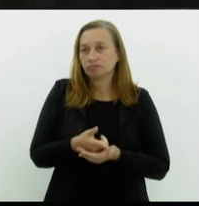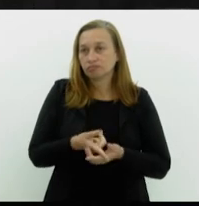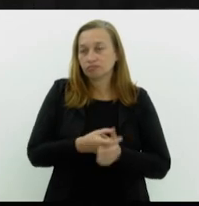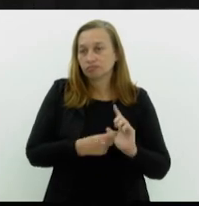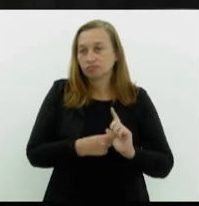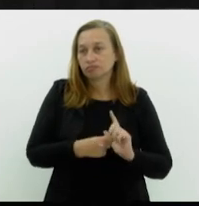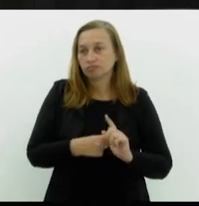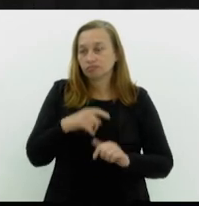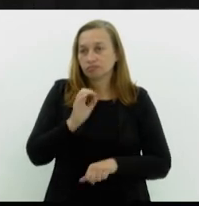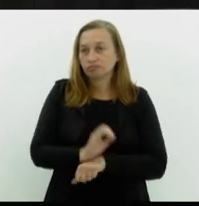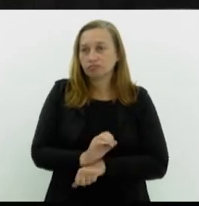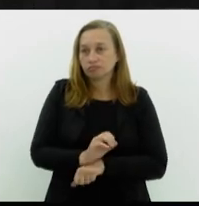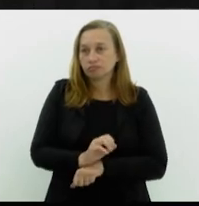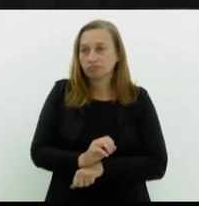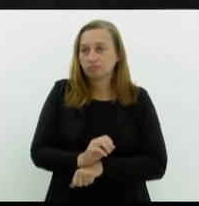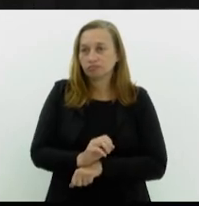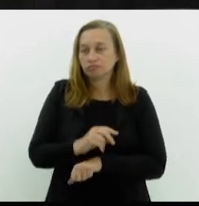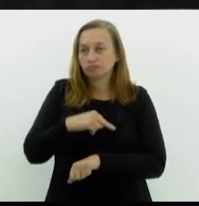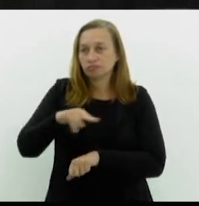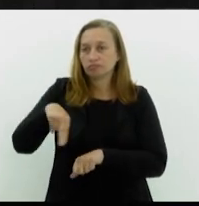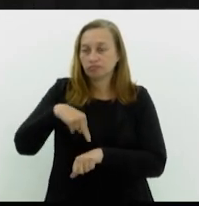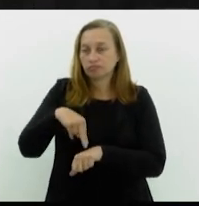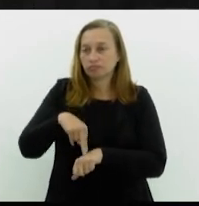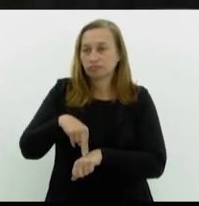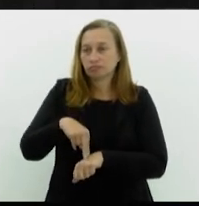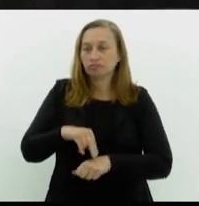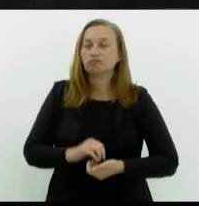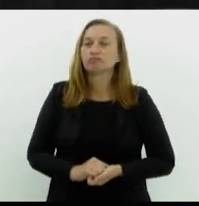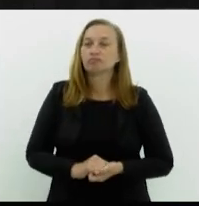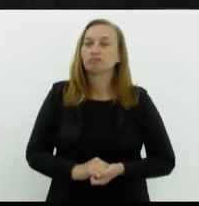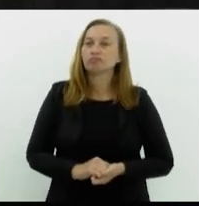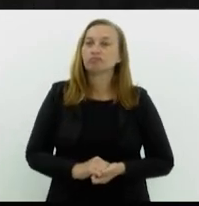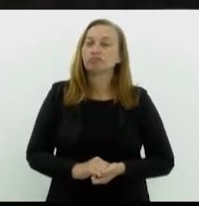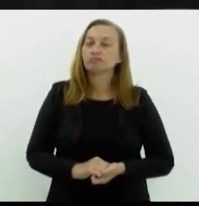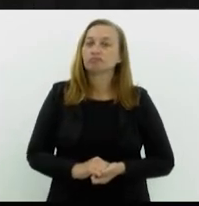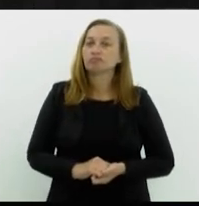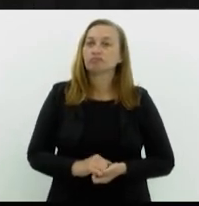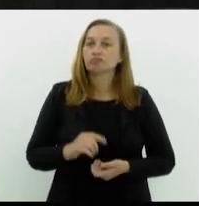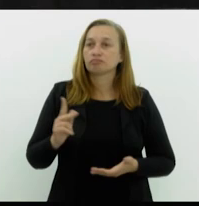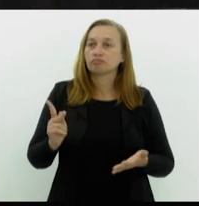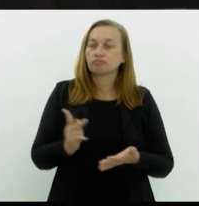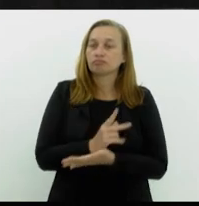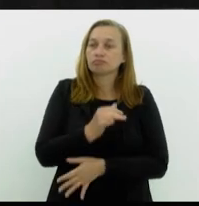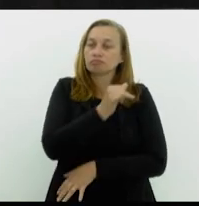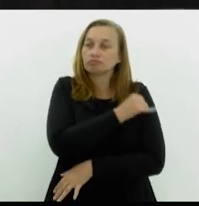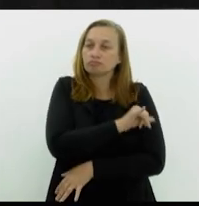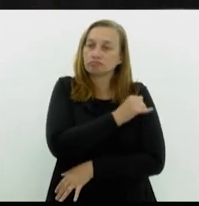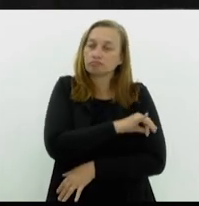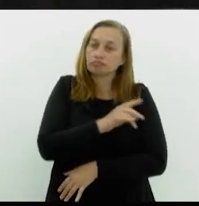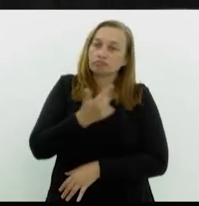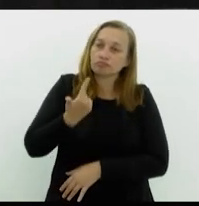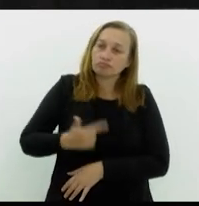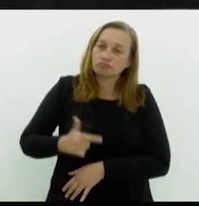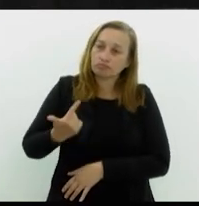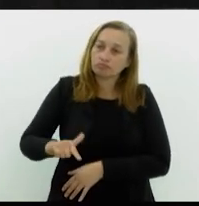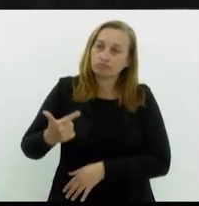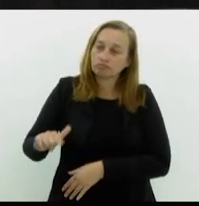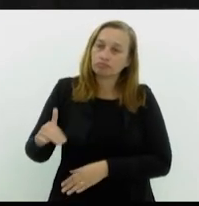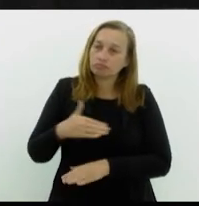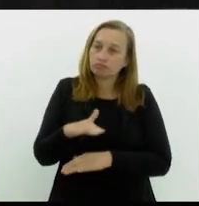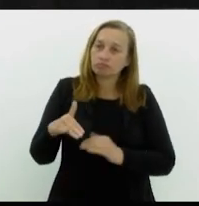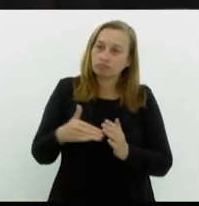do Estado com a União. E esse fenômeno do Rio de Janeiro se repete em todas